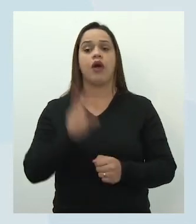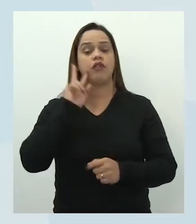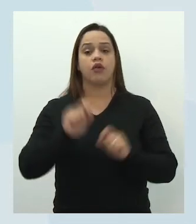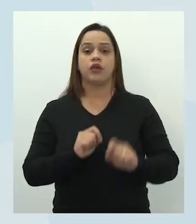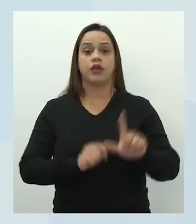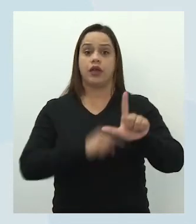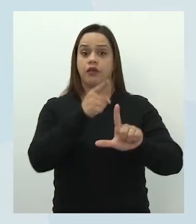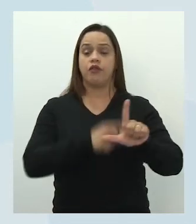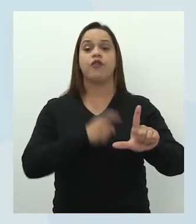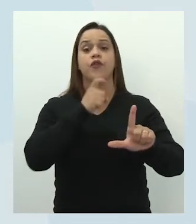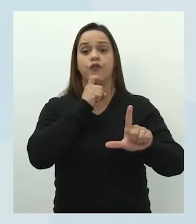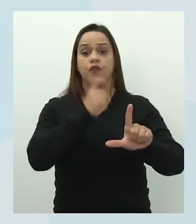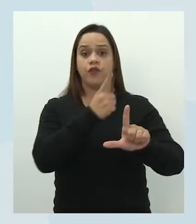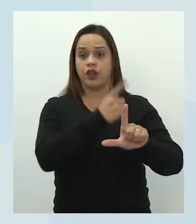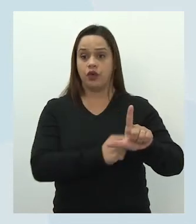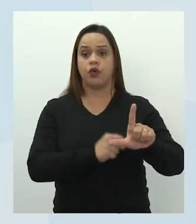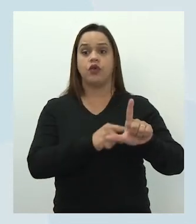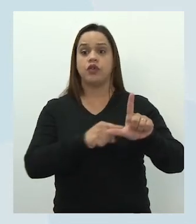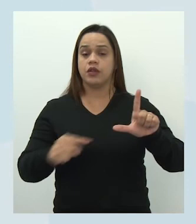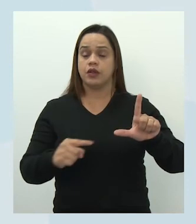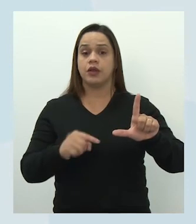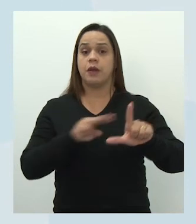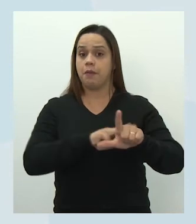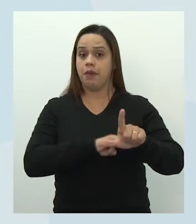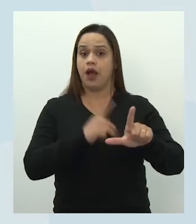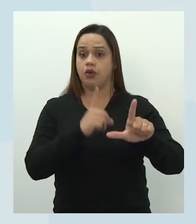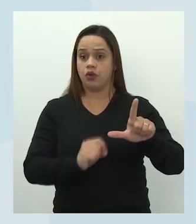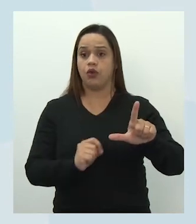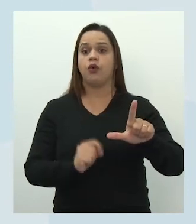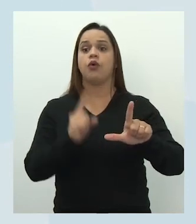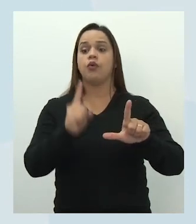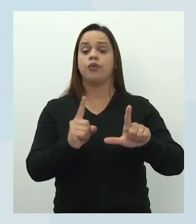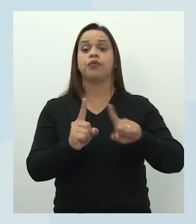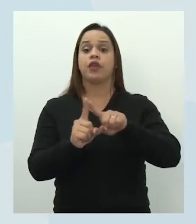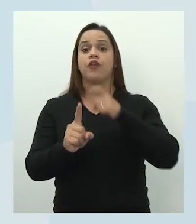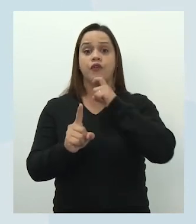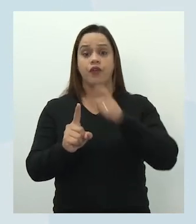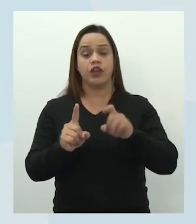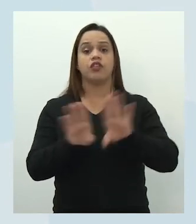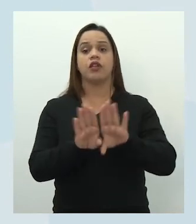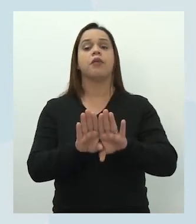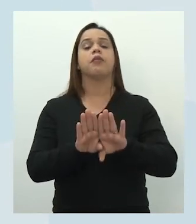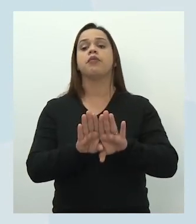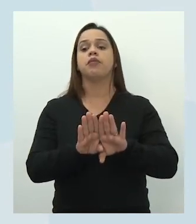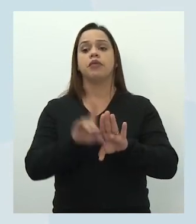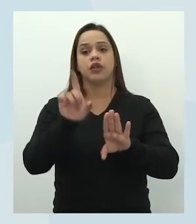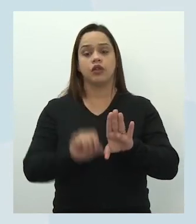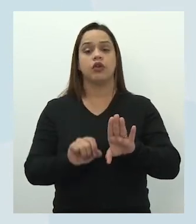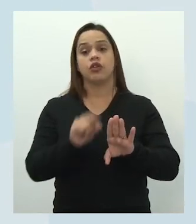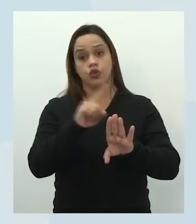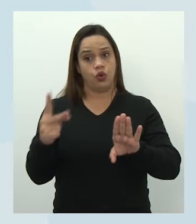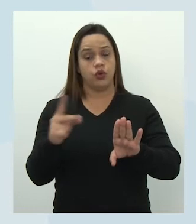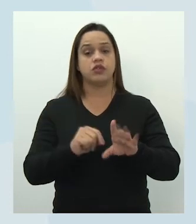na vermelha, 10 na marrom, 12 na verde e 10 na roxa. E aí dá as 44